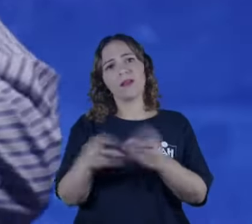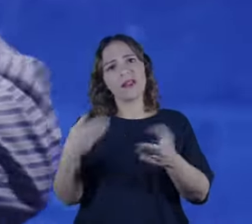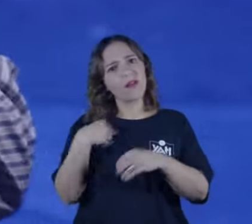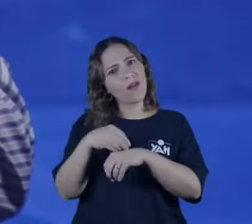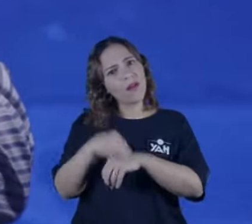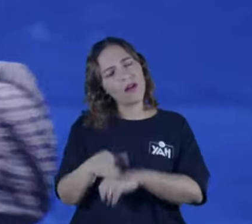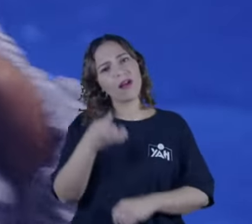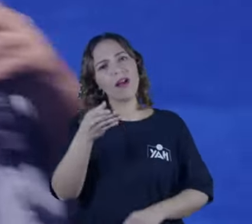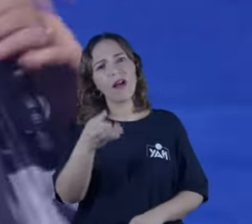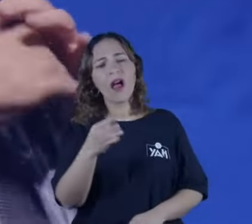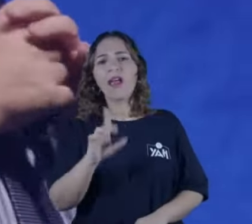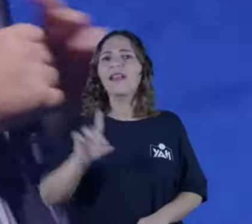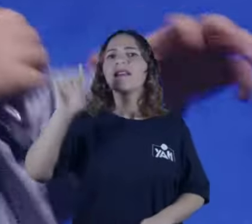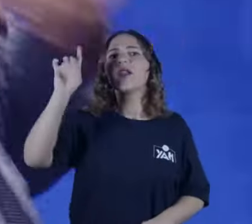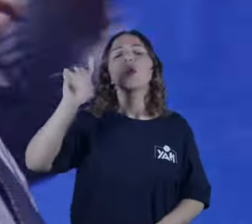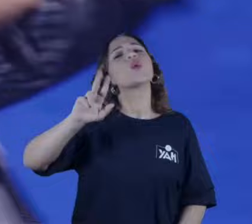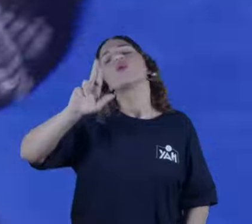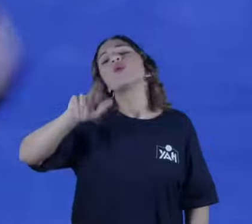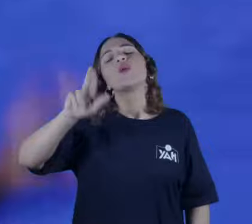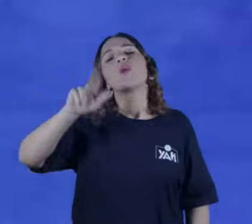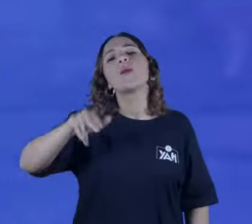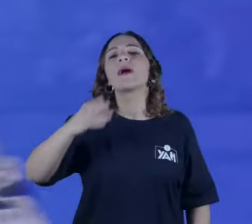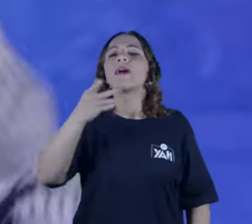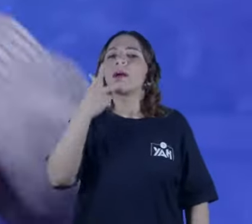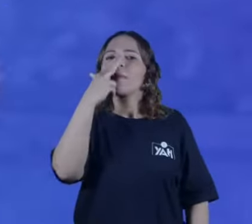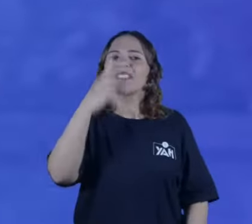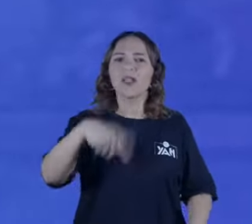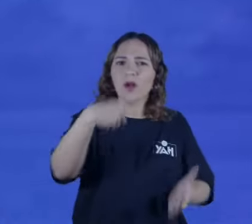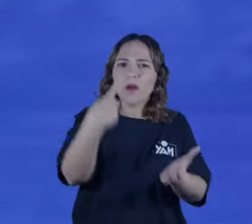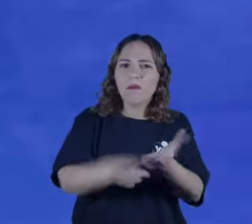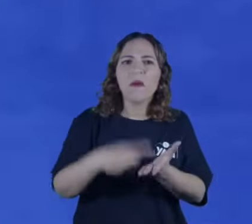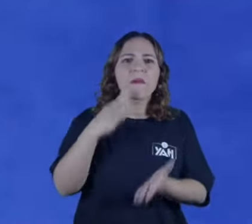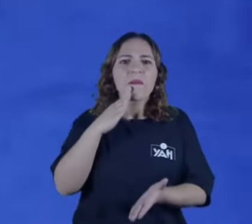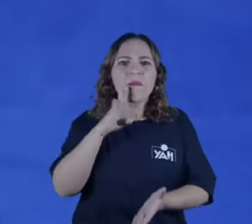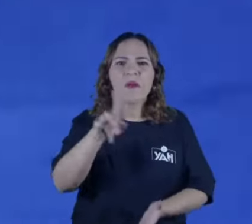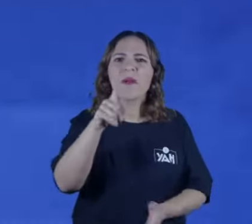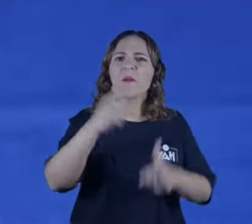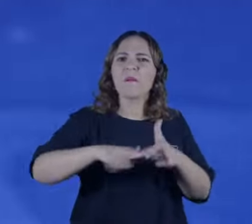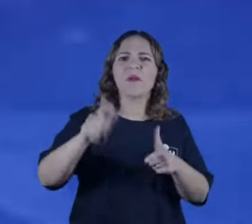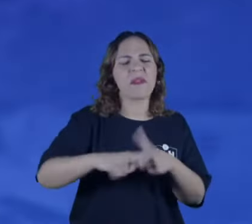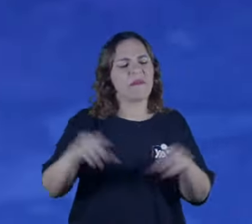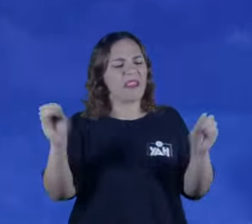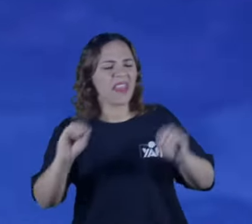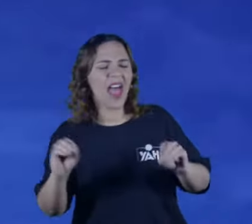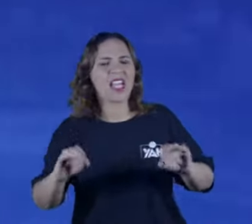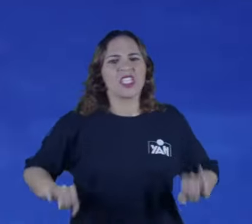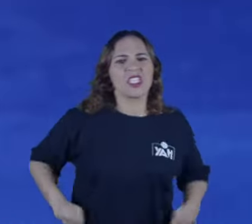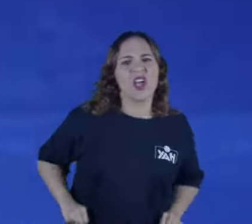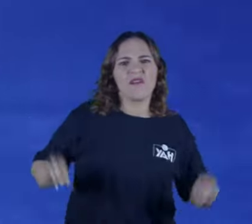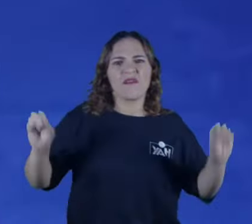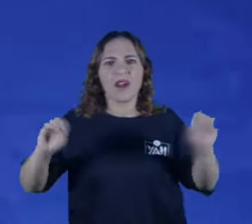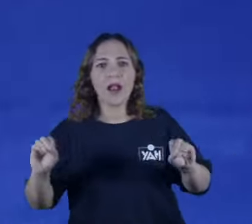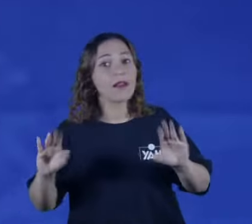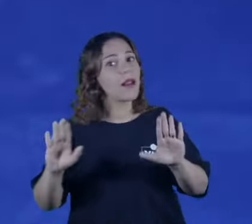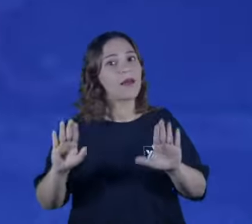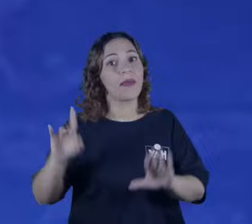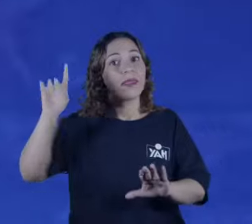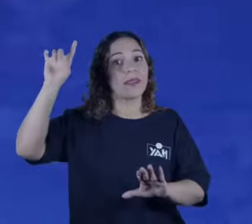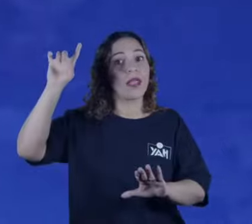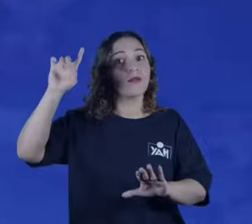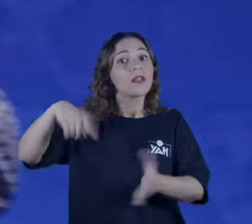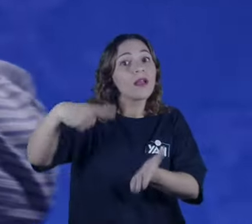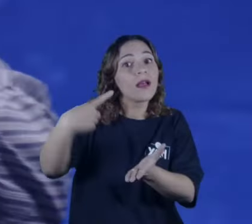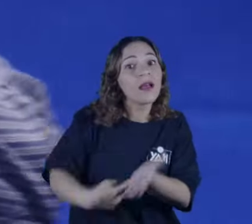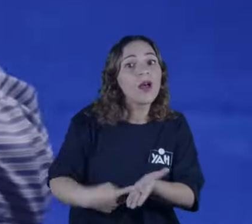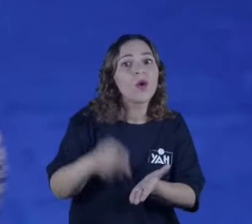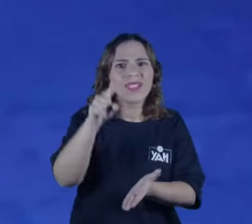que Deus jamais vai te prometer uma vida sem problemas, sem perdas, sem dores. Mas o que Deus te promete, se